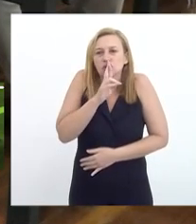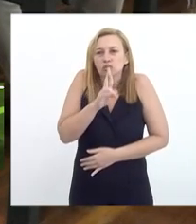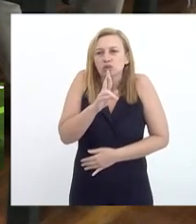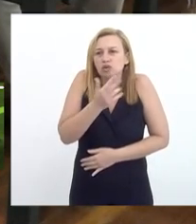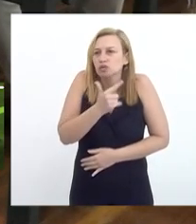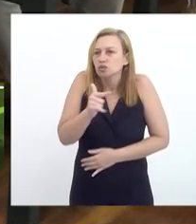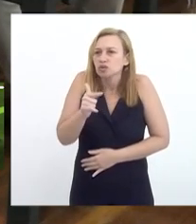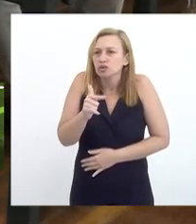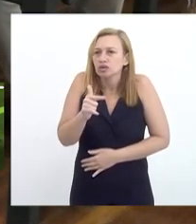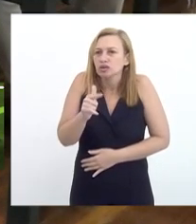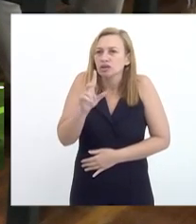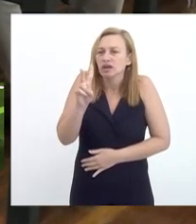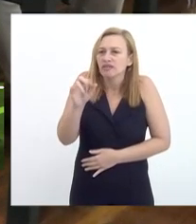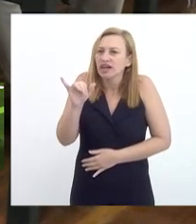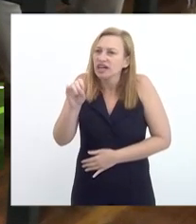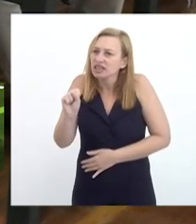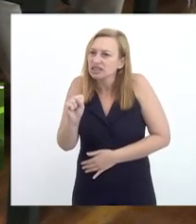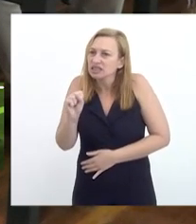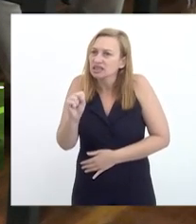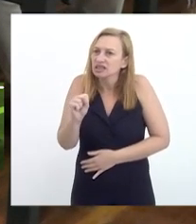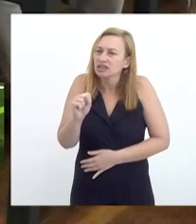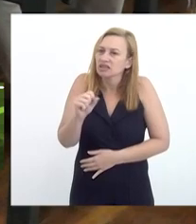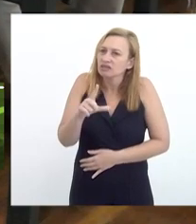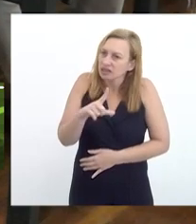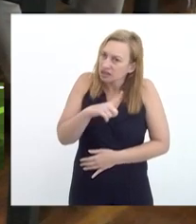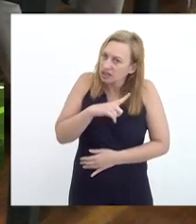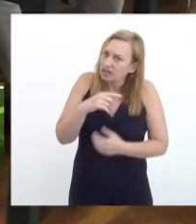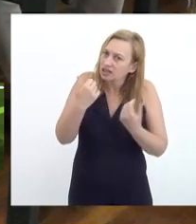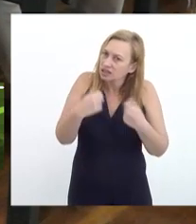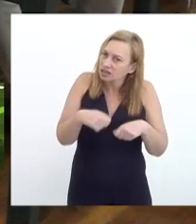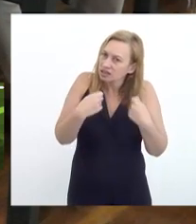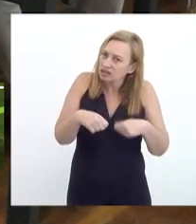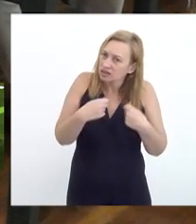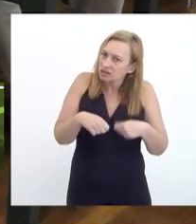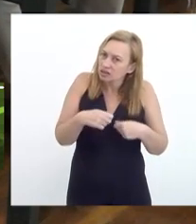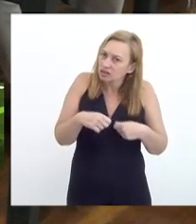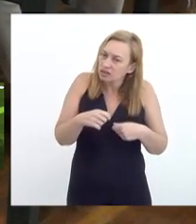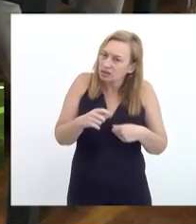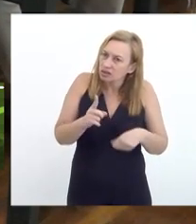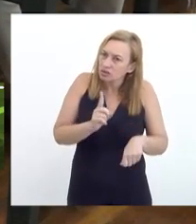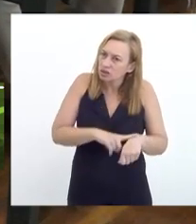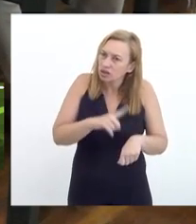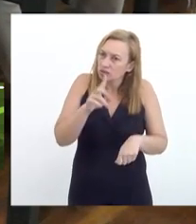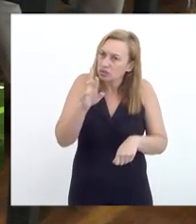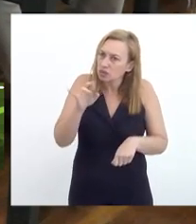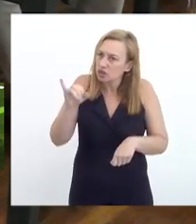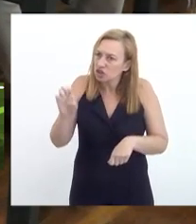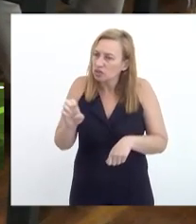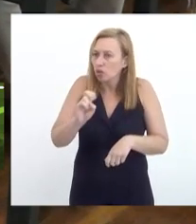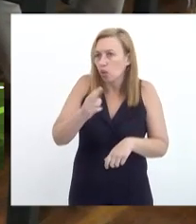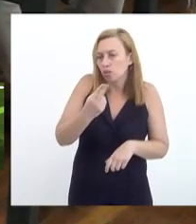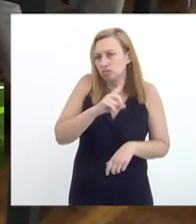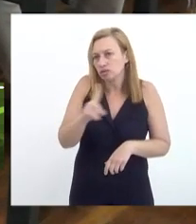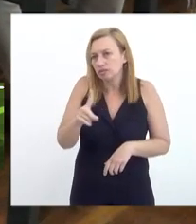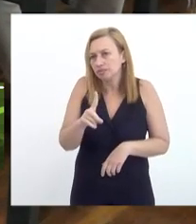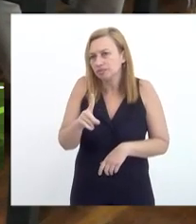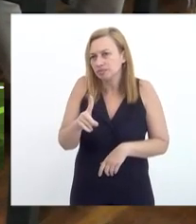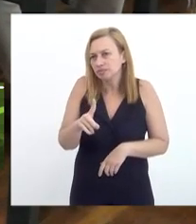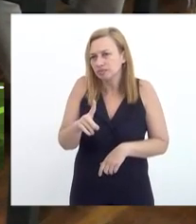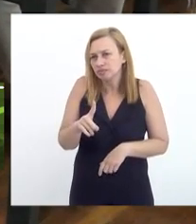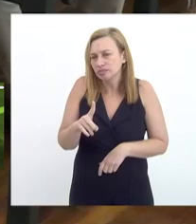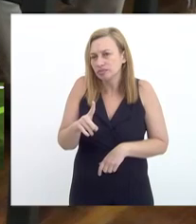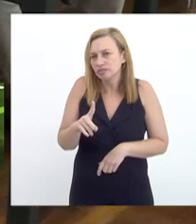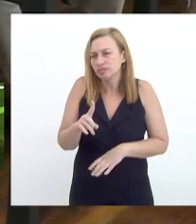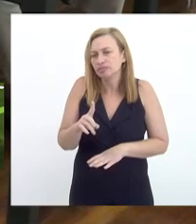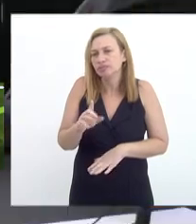Sobre a vacância Se vai ter A necessidade Da previsão Do regime Ou não Desculpa Talvez eles não tenham Conseguido